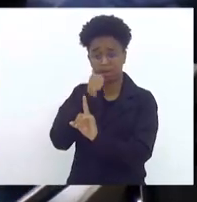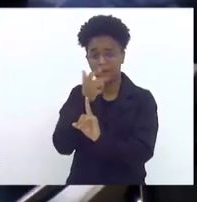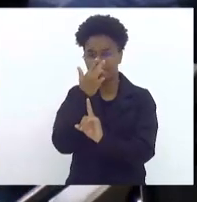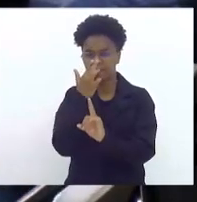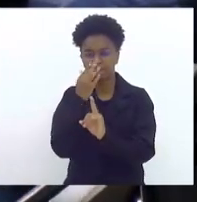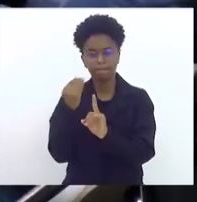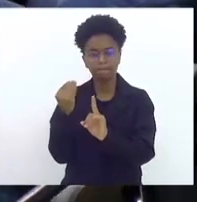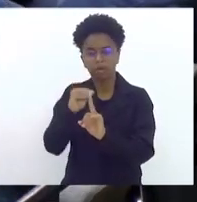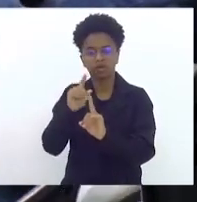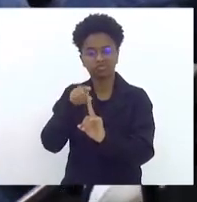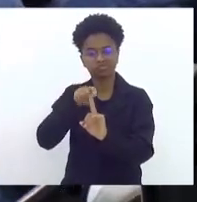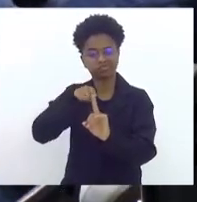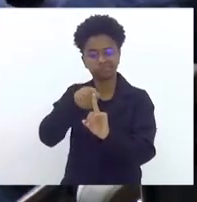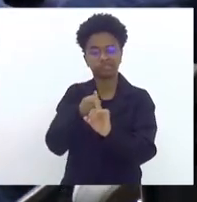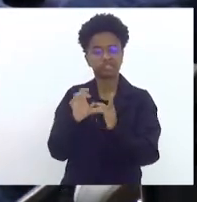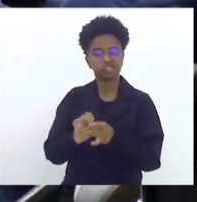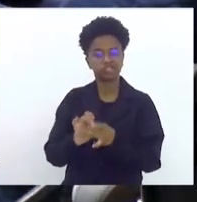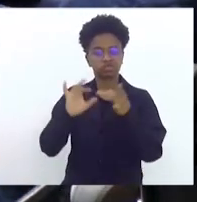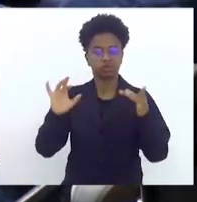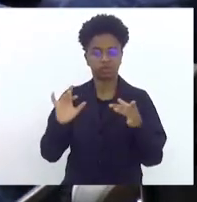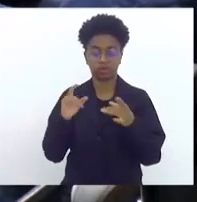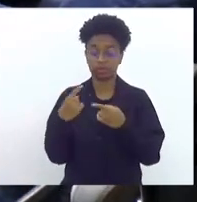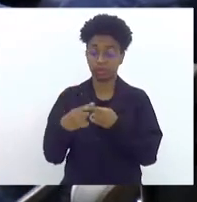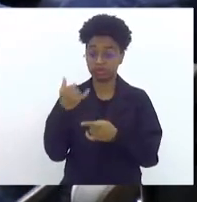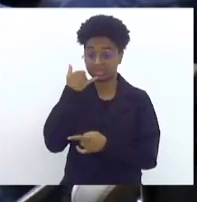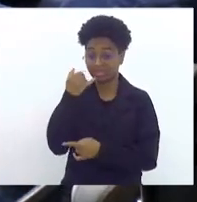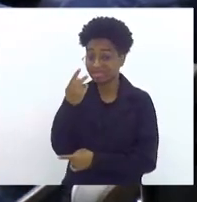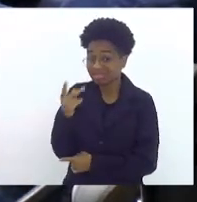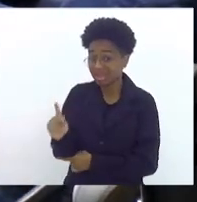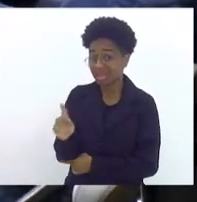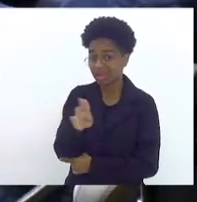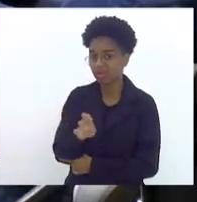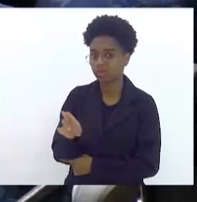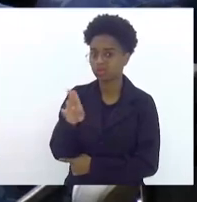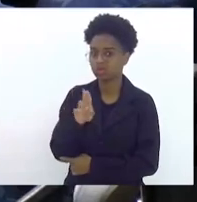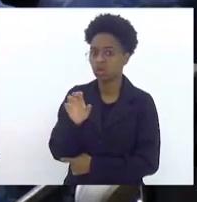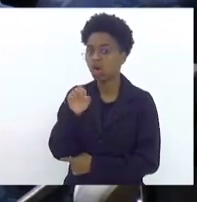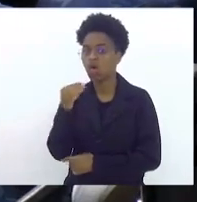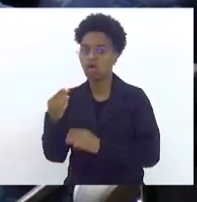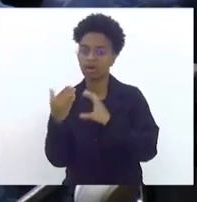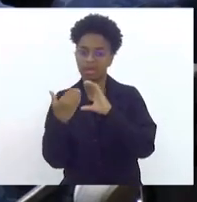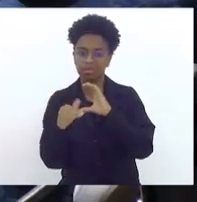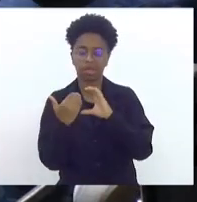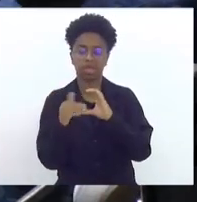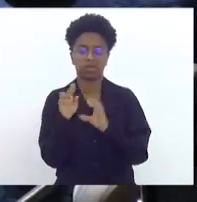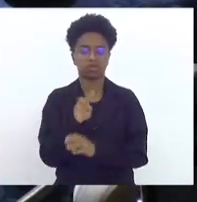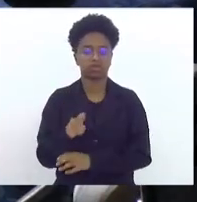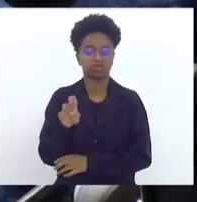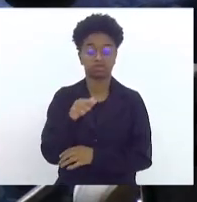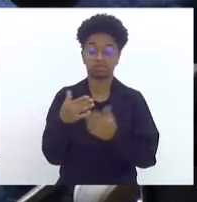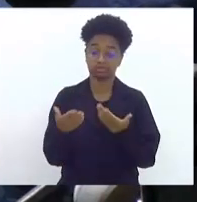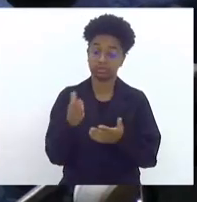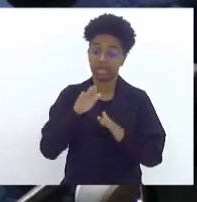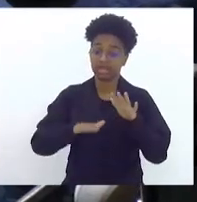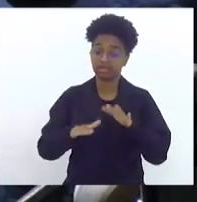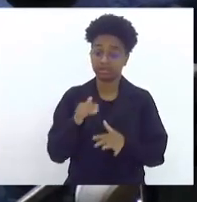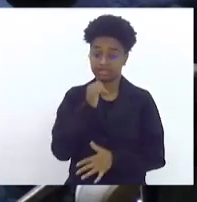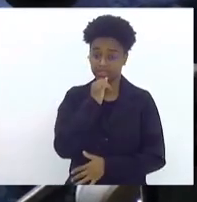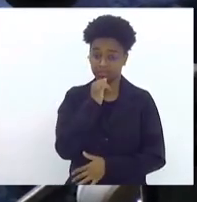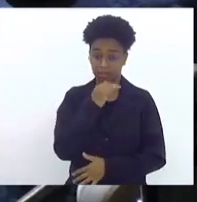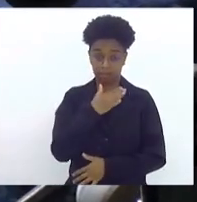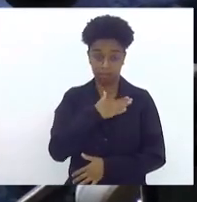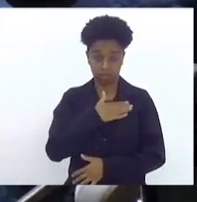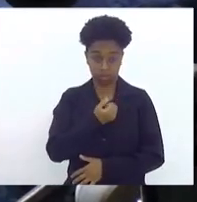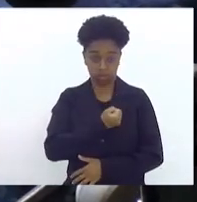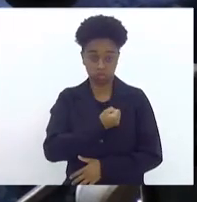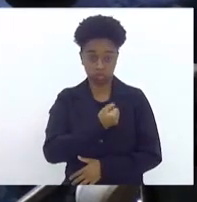disponível a isso com o celular dela eu acrescentei com celular é com um e-mail E aí às vezes por exemplo vou dar aqui esse meu